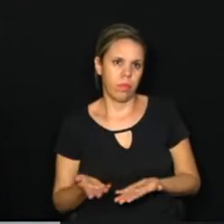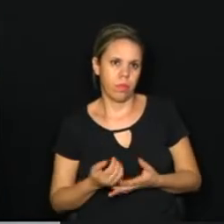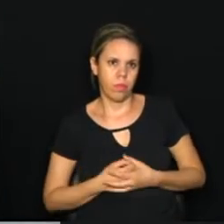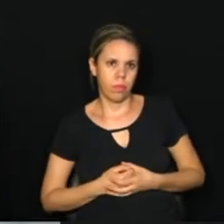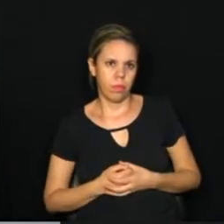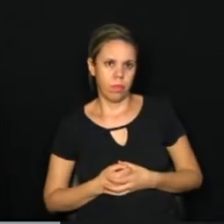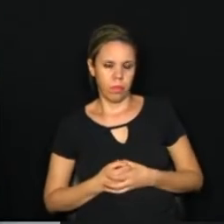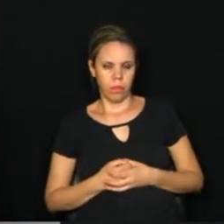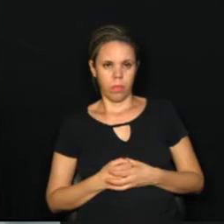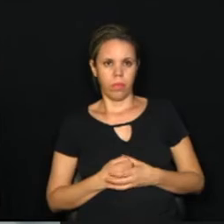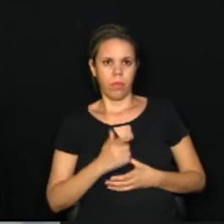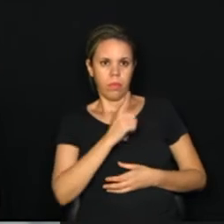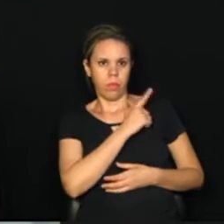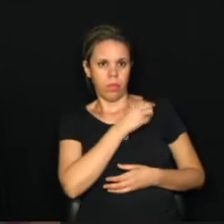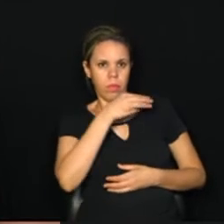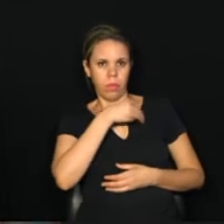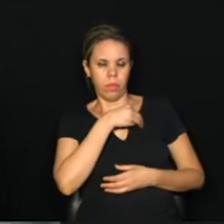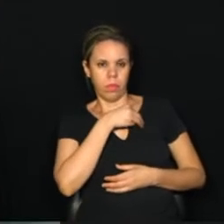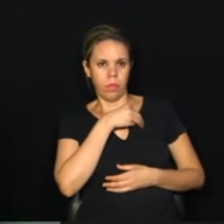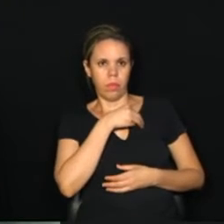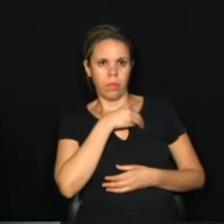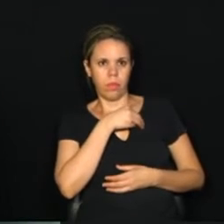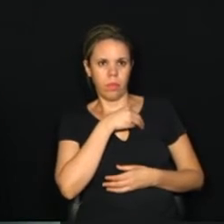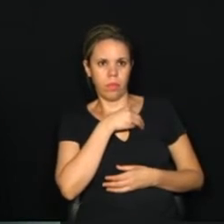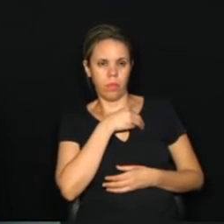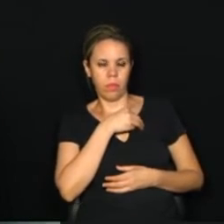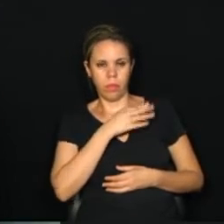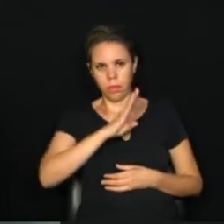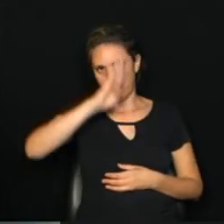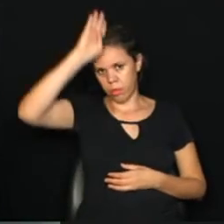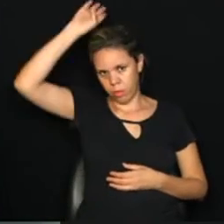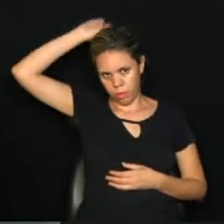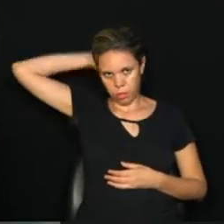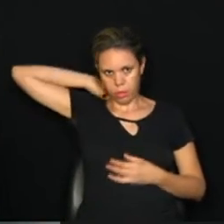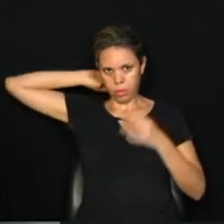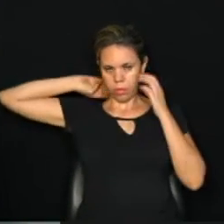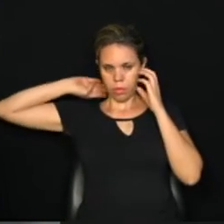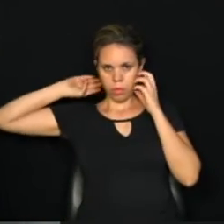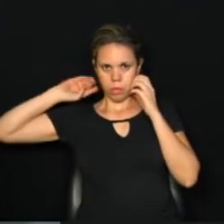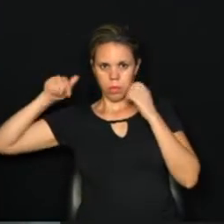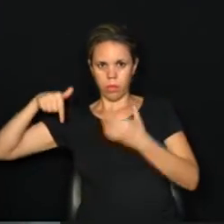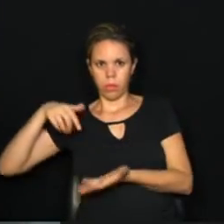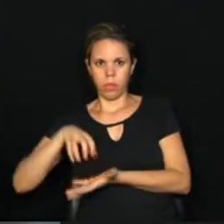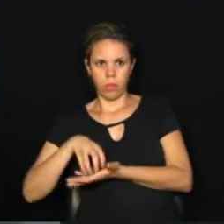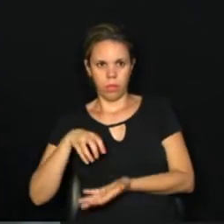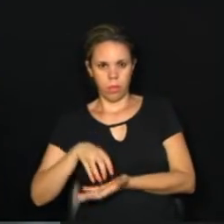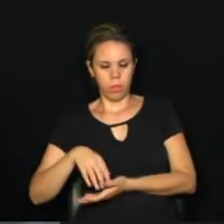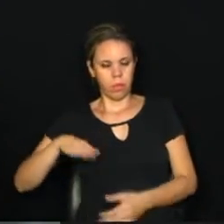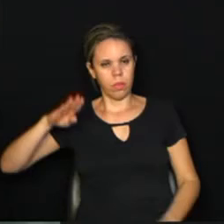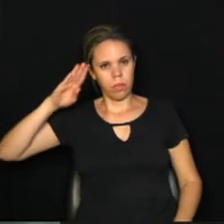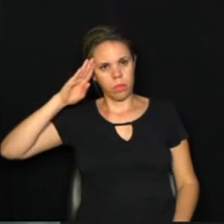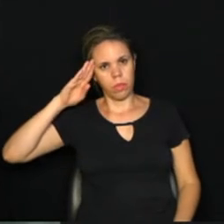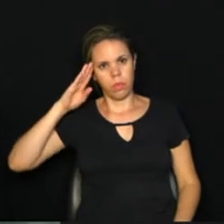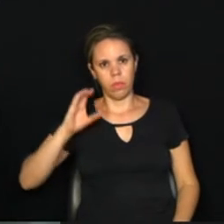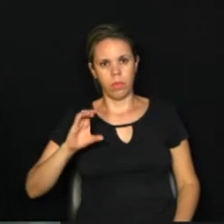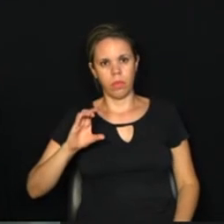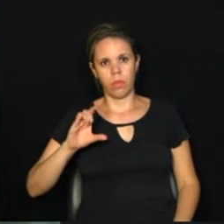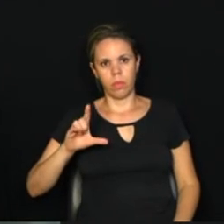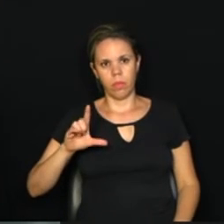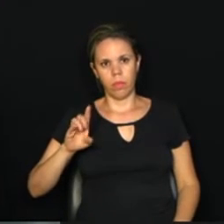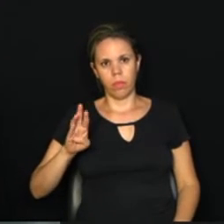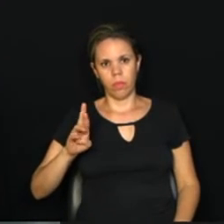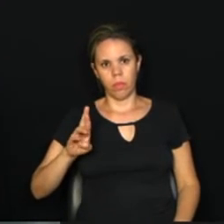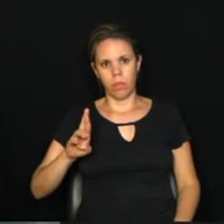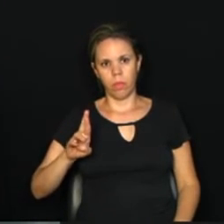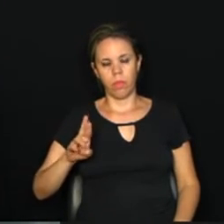a Guarda Municipal, Corpo de Bombeiros, o 7º GB, na pessoa do comandante Kleber Moura, nos ajudou